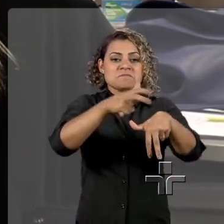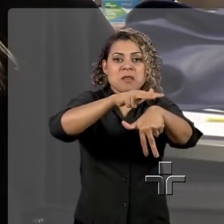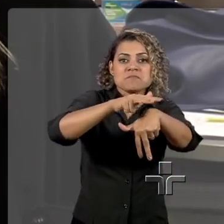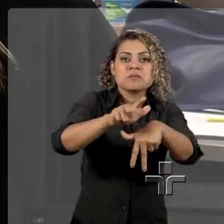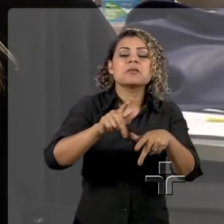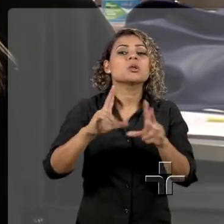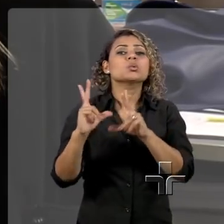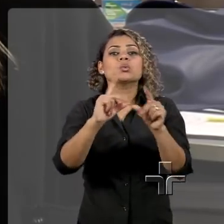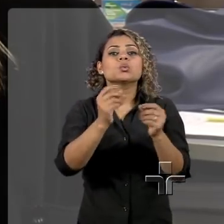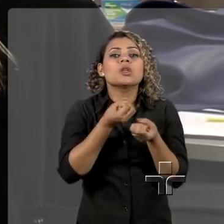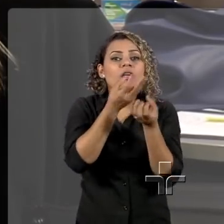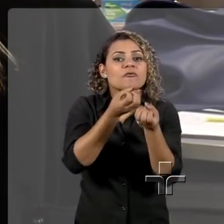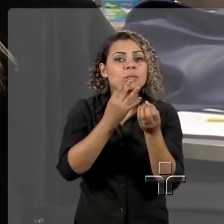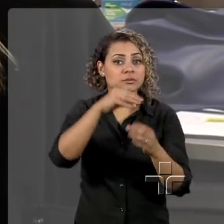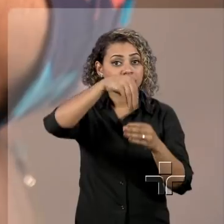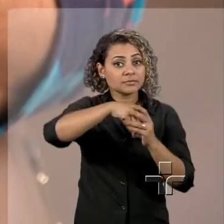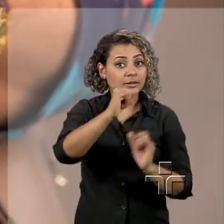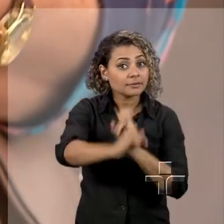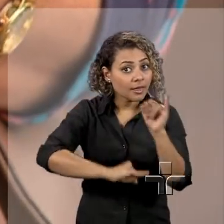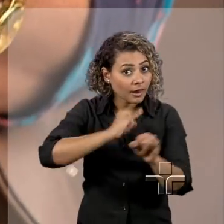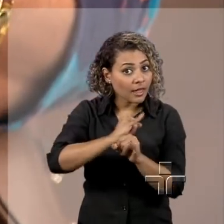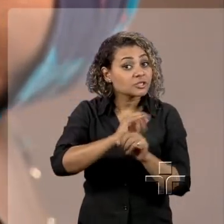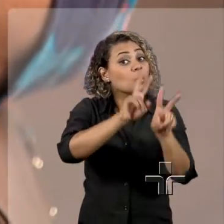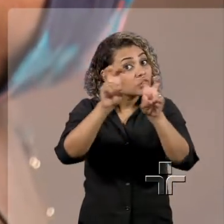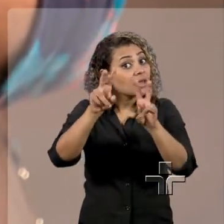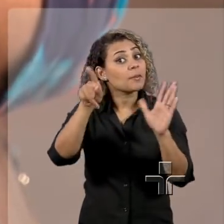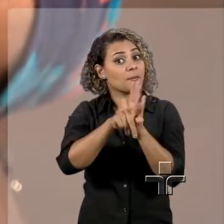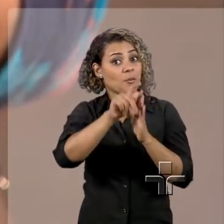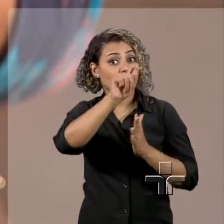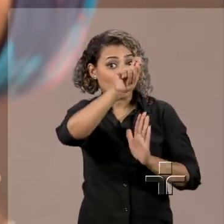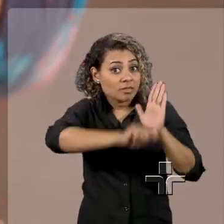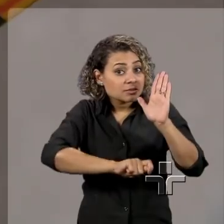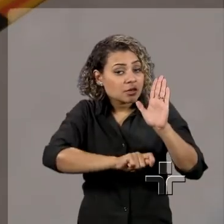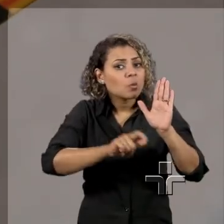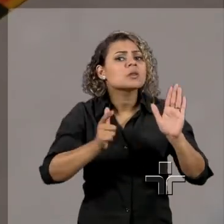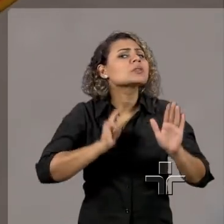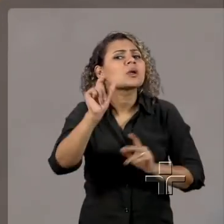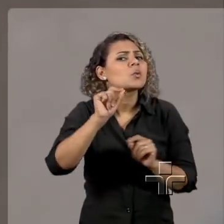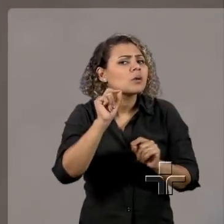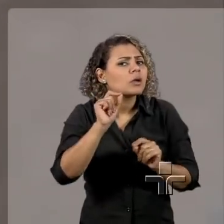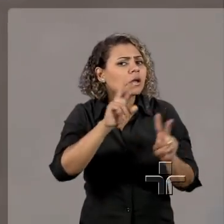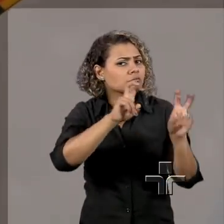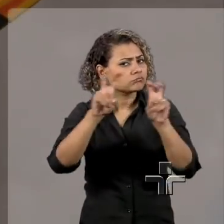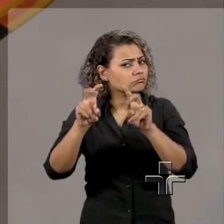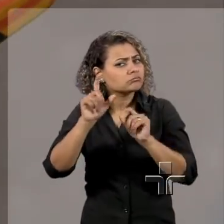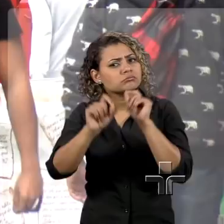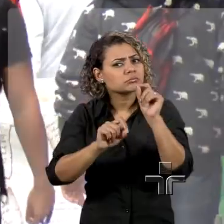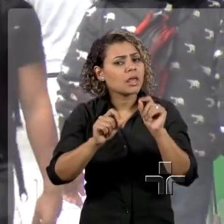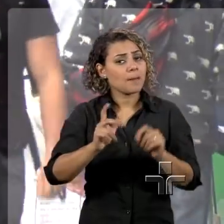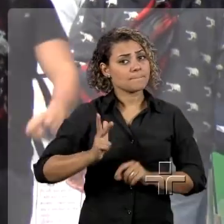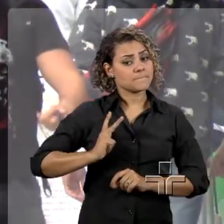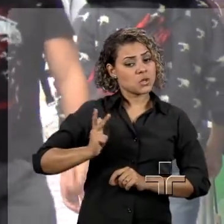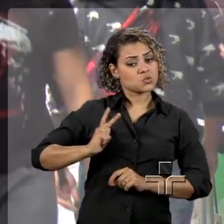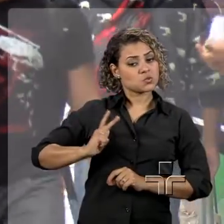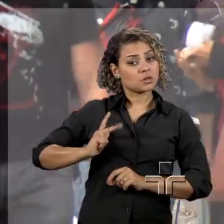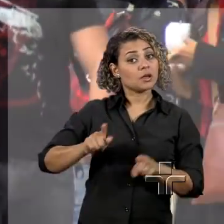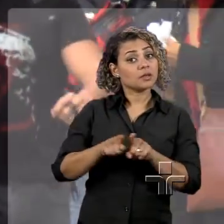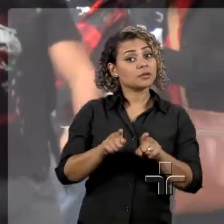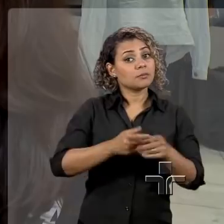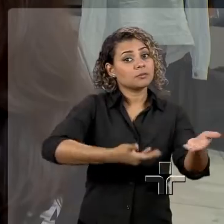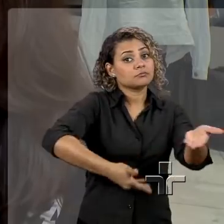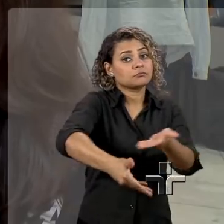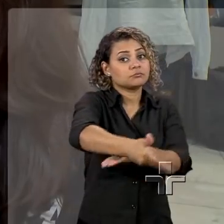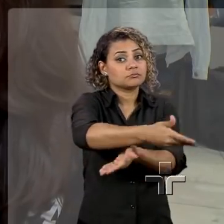pelo controle de dados na internet, tema da redação, envolve, por exemplo, discussões sobre privacidade e